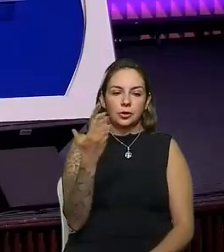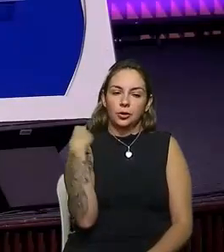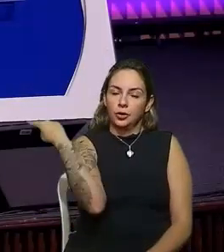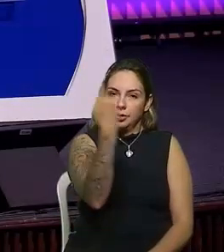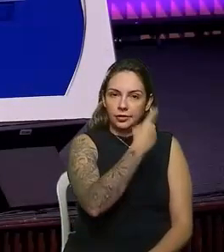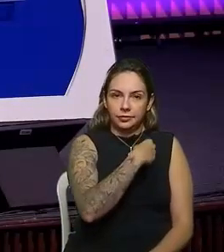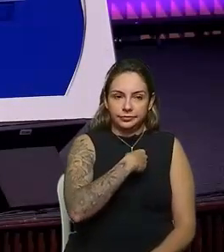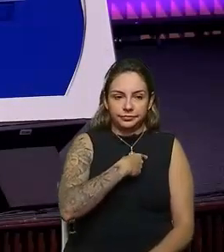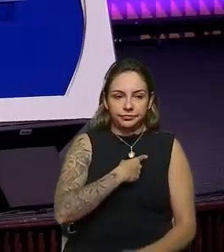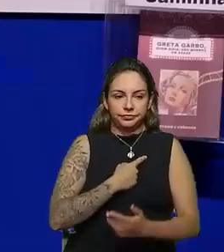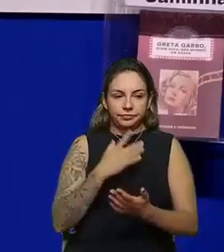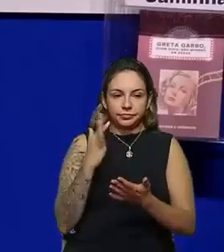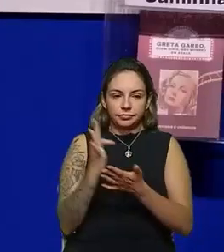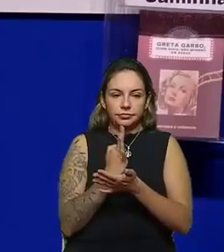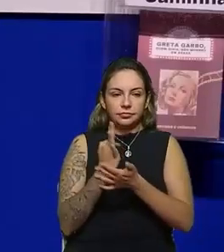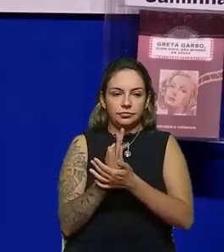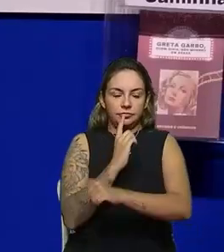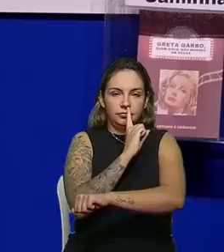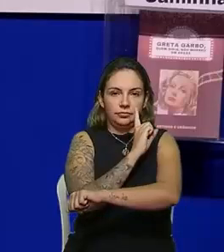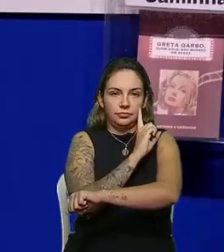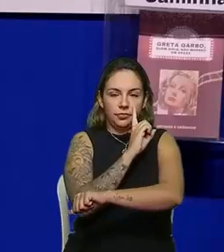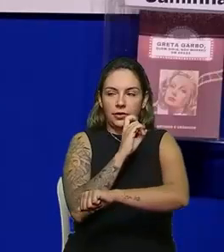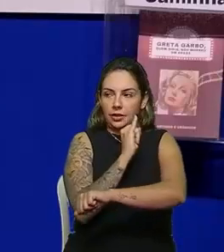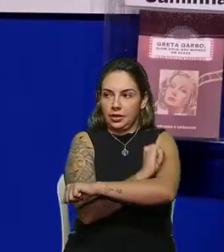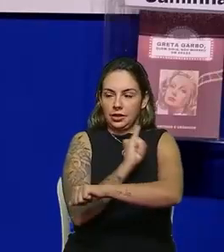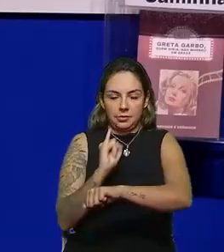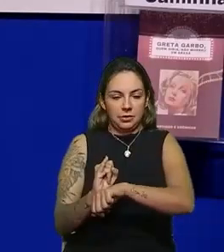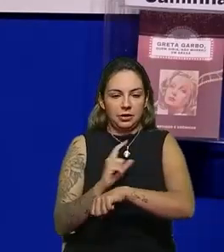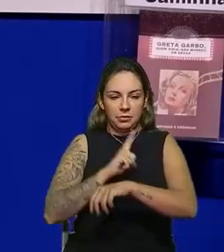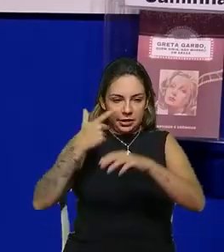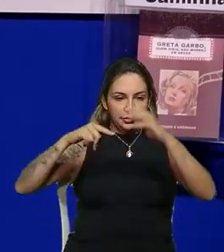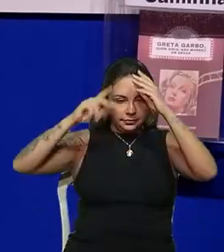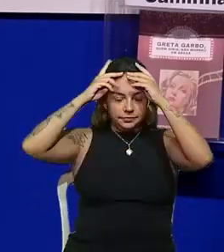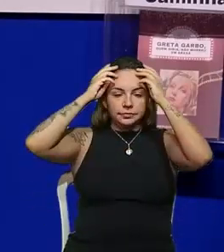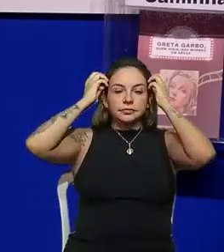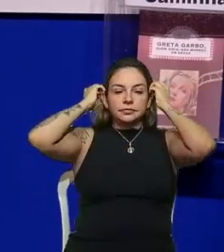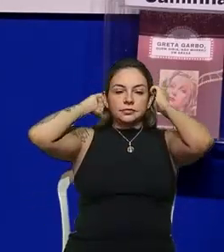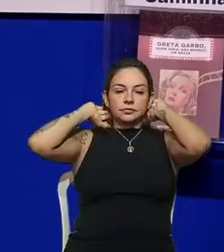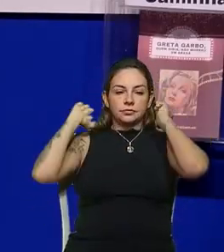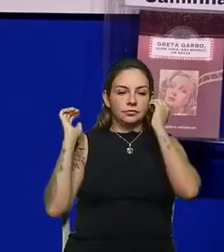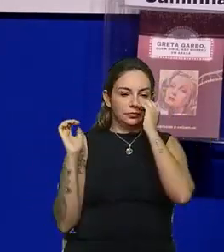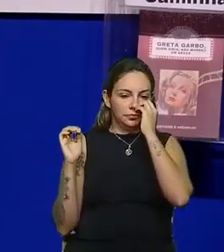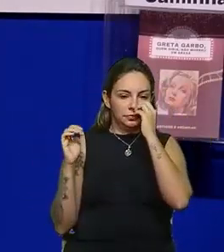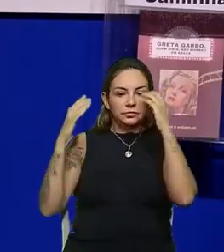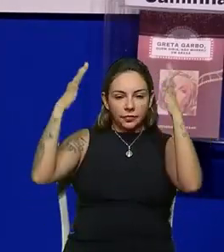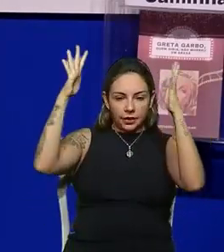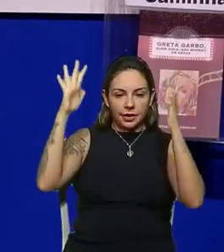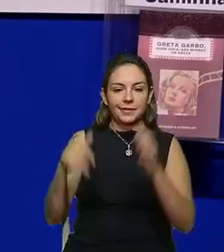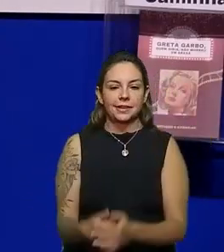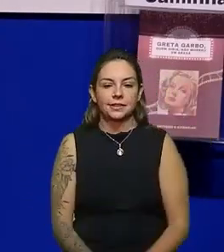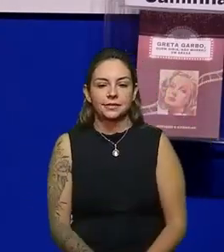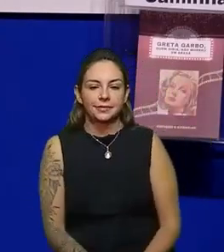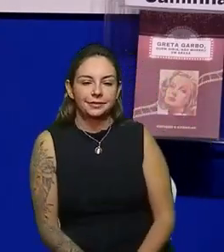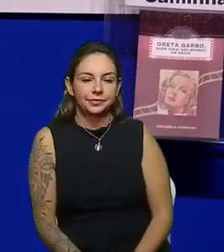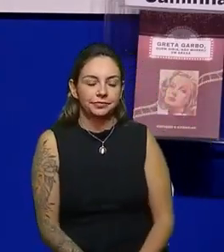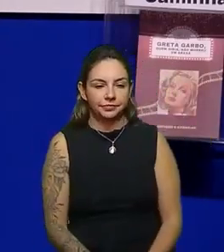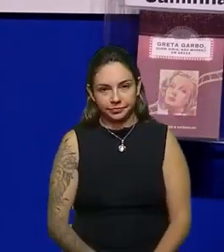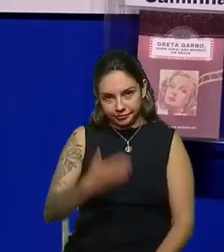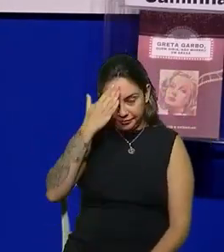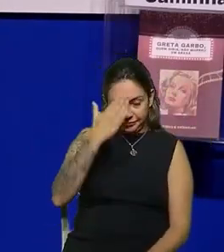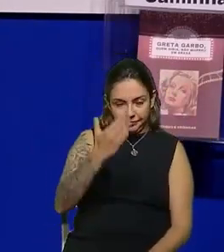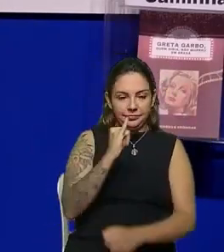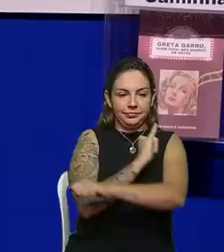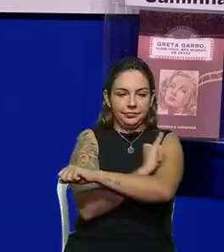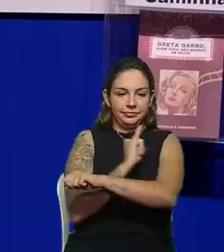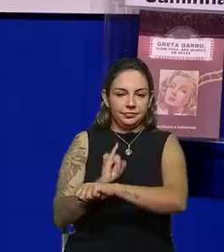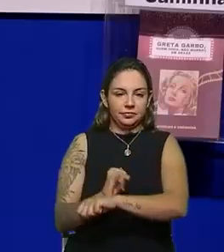estamos no Flitabira. Meia década, gente. E vem mais, e vem mais. Pedro, então, parabéns, Flitabira. Obrigado,